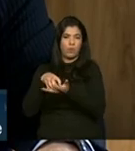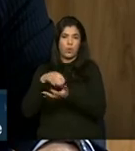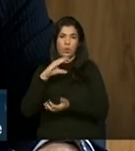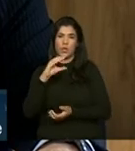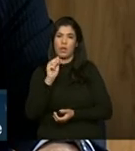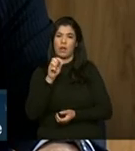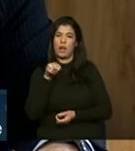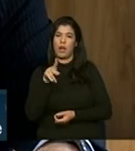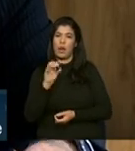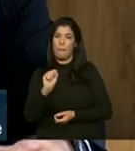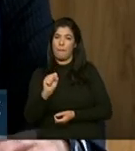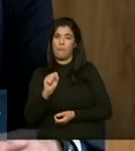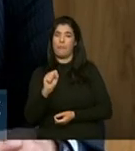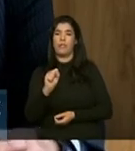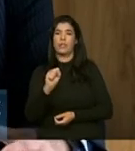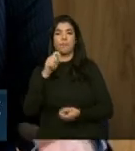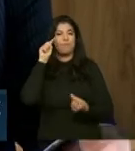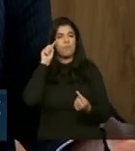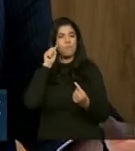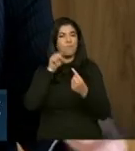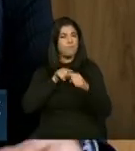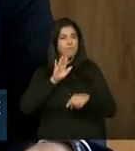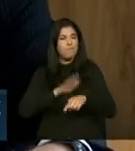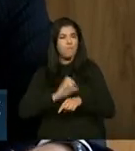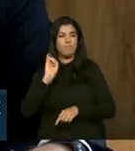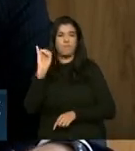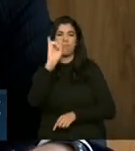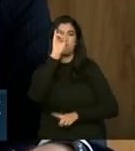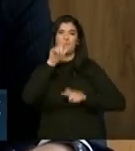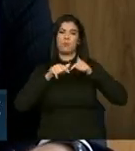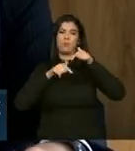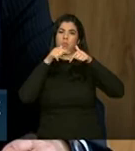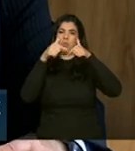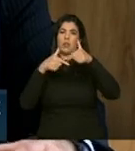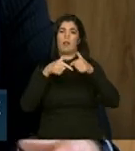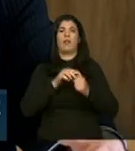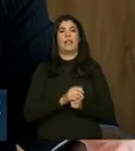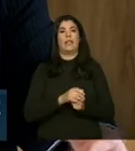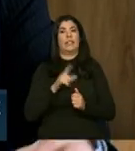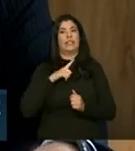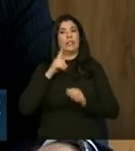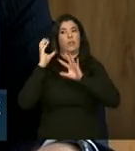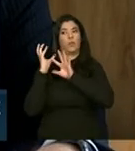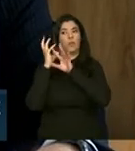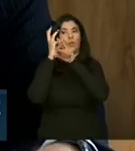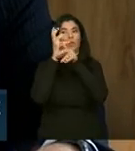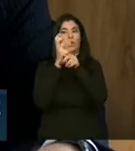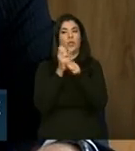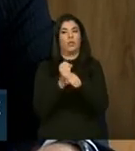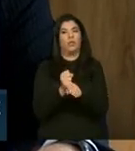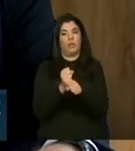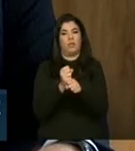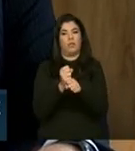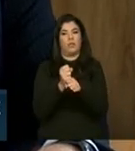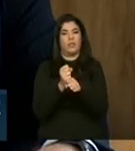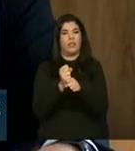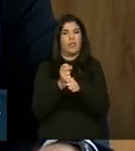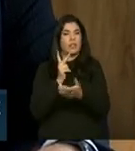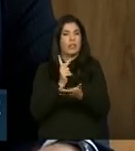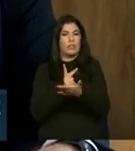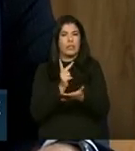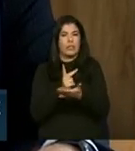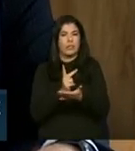máxima eficiência. A nossa história, provavelmente, por termos uma história eventualmente sempre com